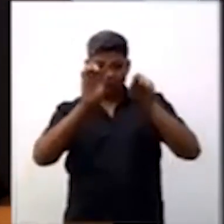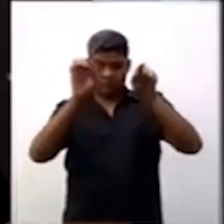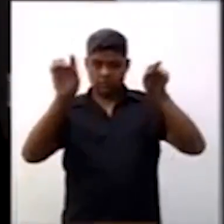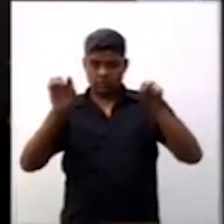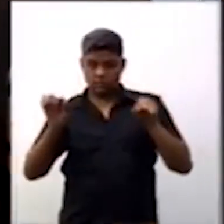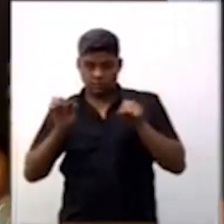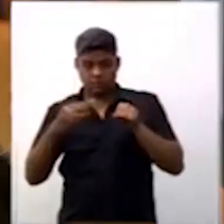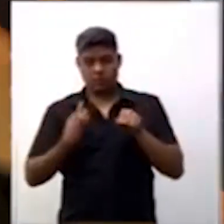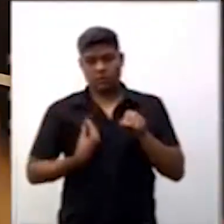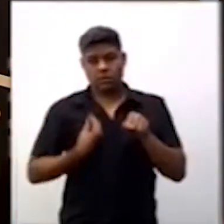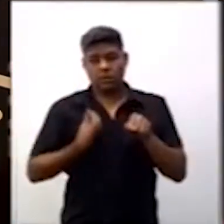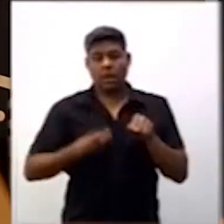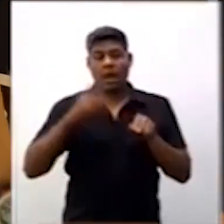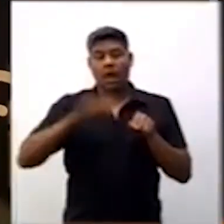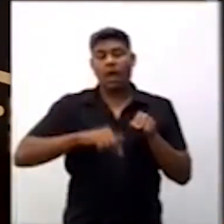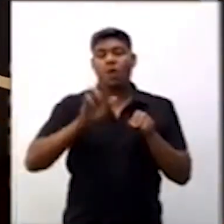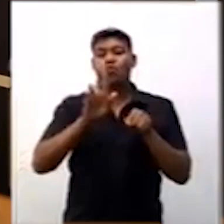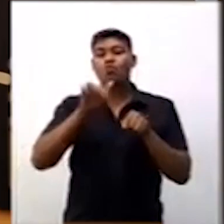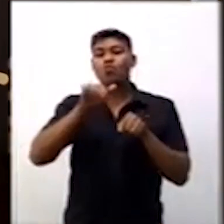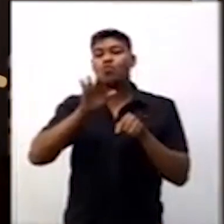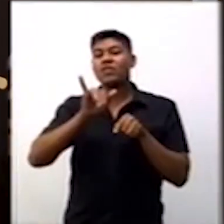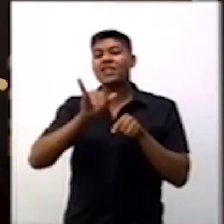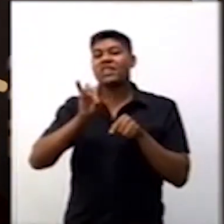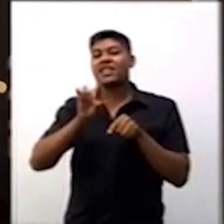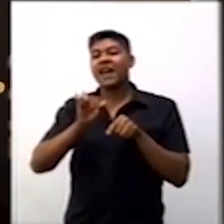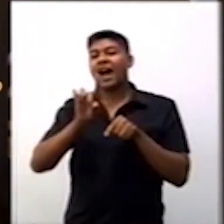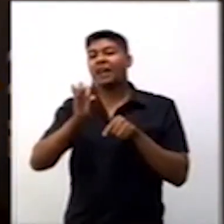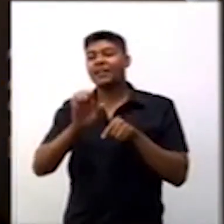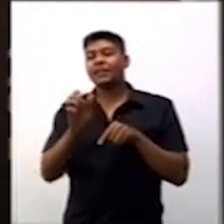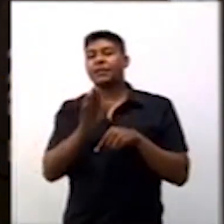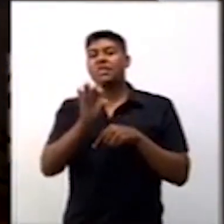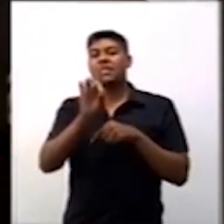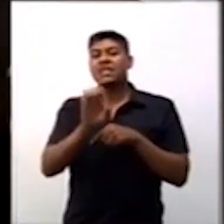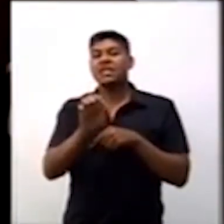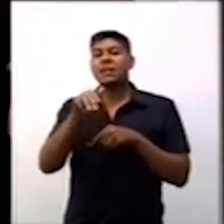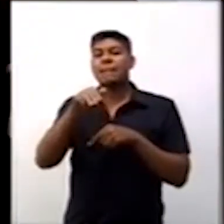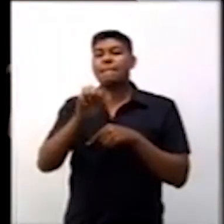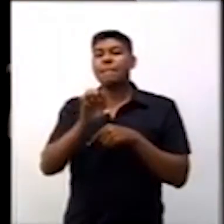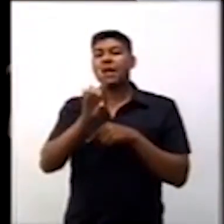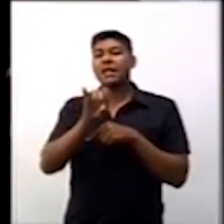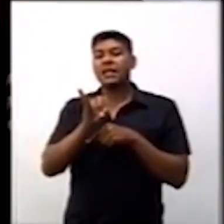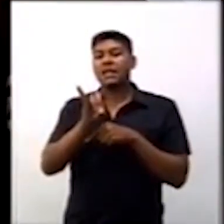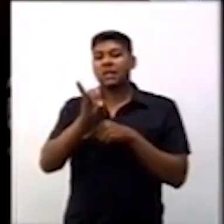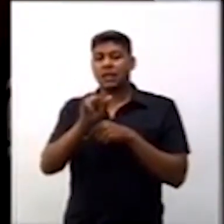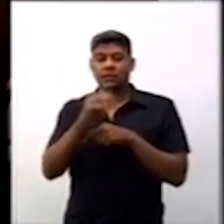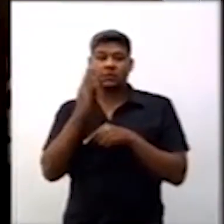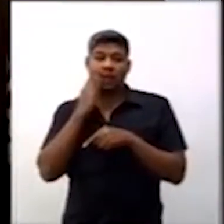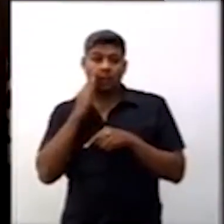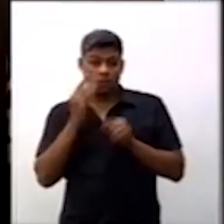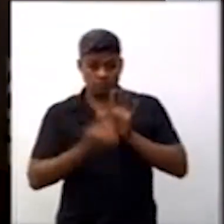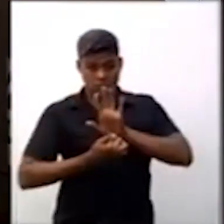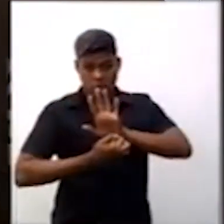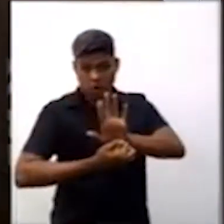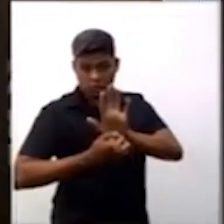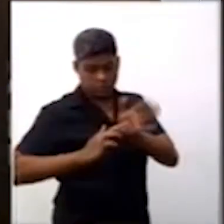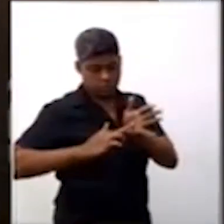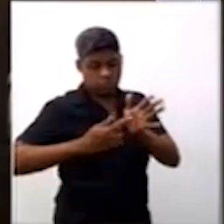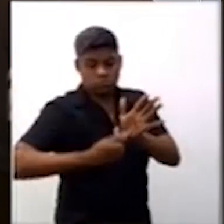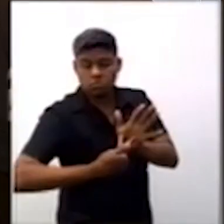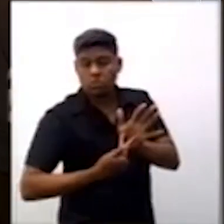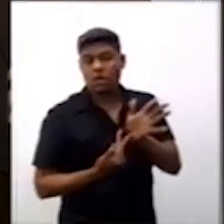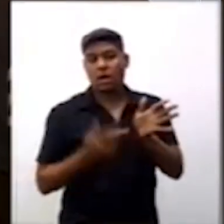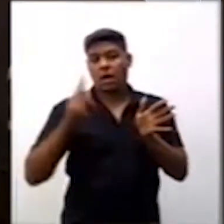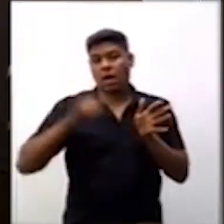análise dimensional, a unidade de medida daquela grandeza. Então ali eu estou dizendo que a unidade de medida da grandeza energia